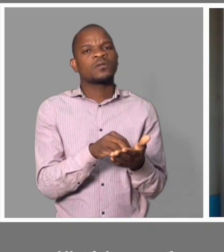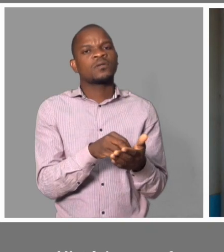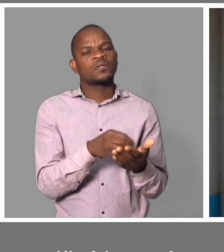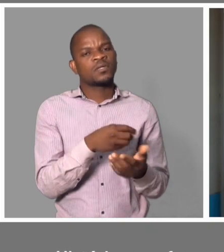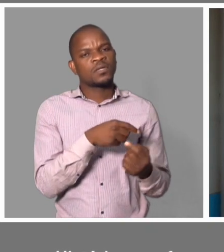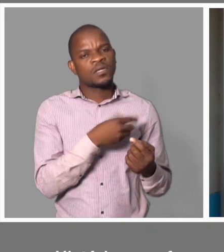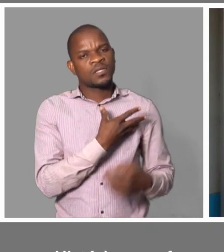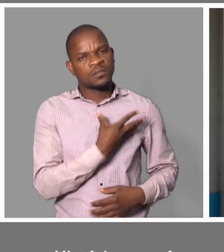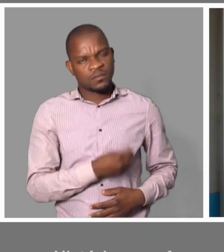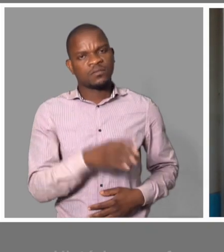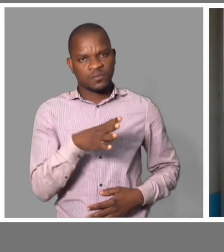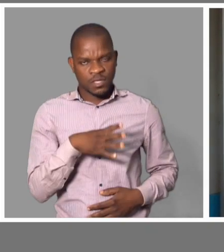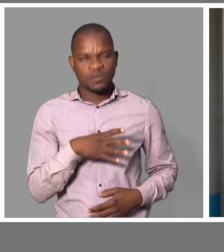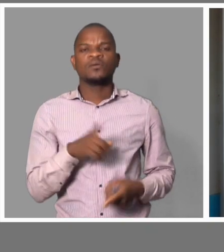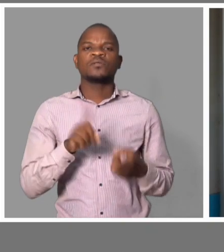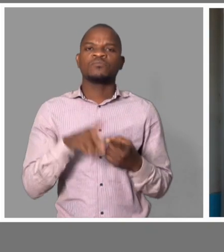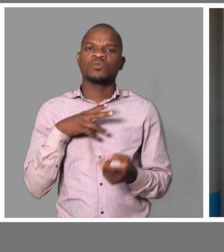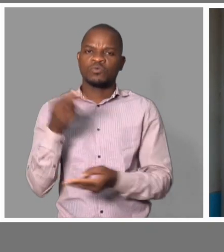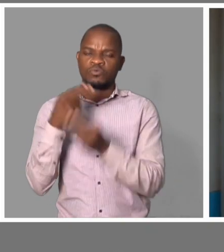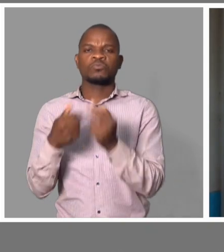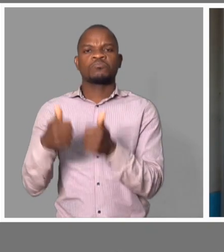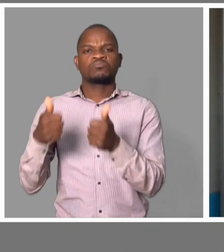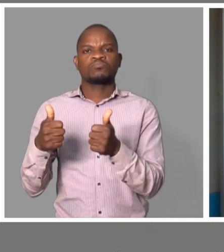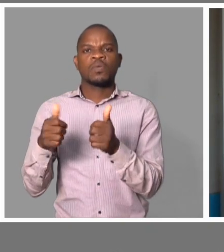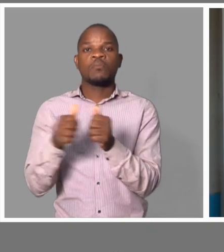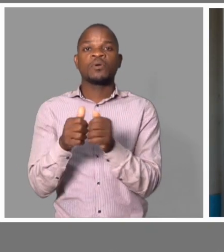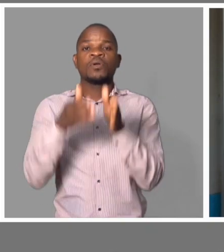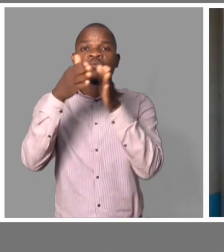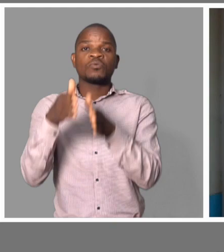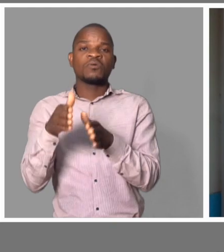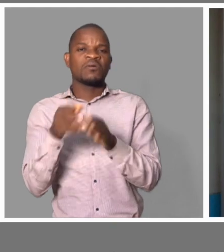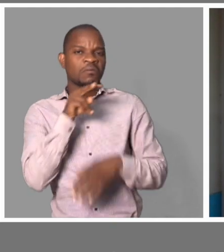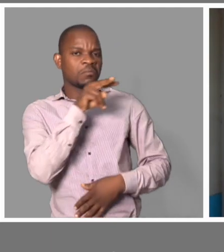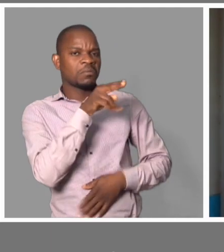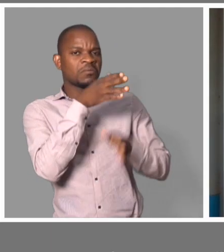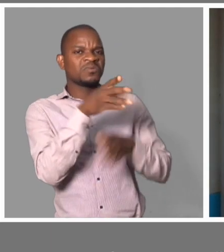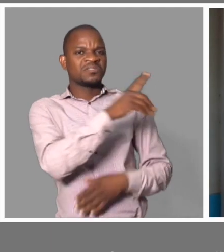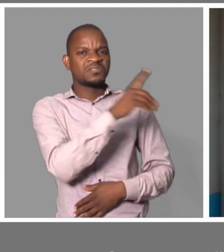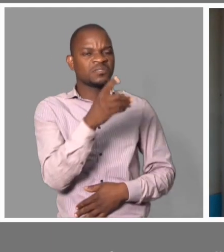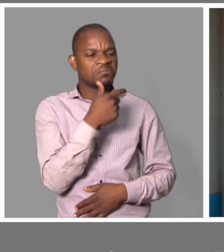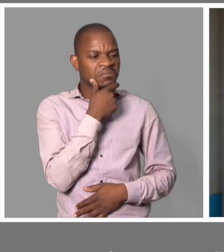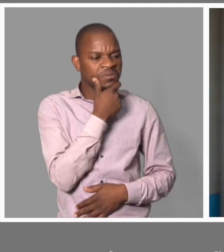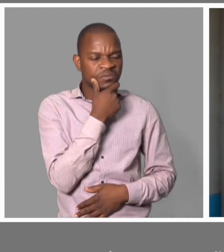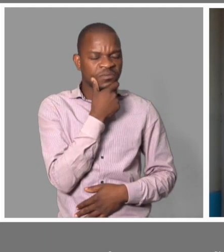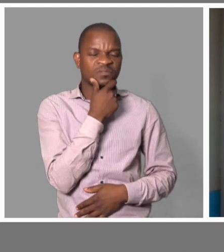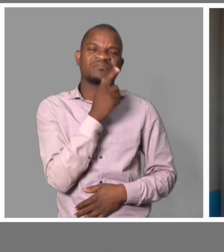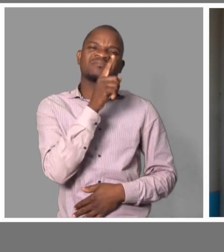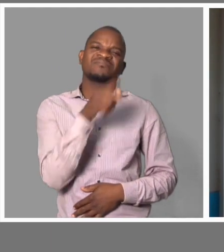são histórias que dá para sentir. Então, eles não deviam levar uma pessoa do deficiente como uma pessoa do deficiente.